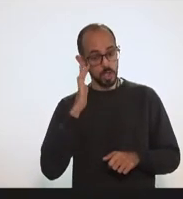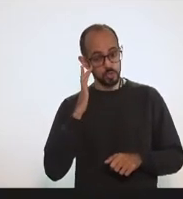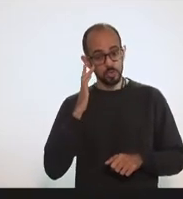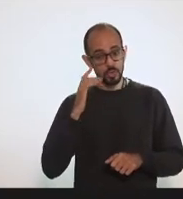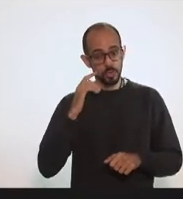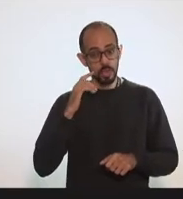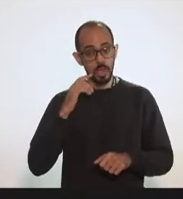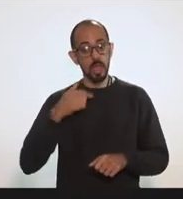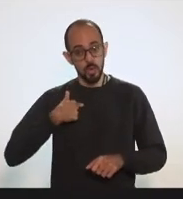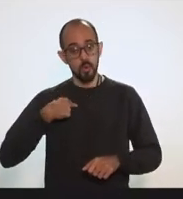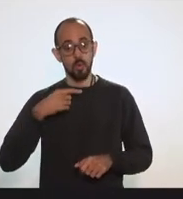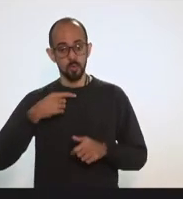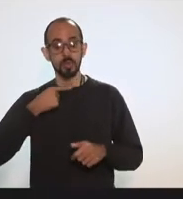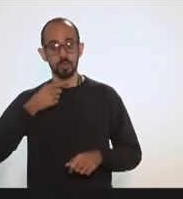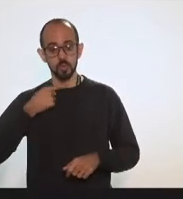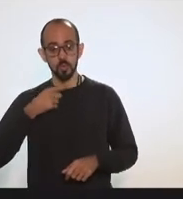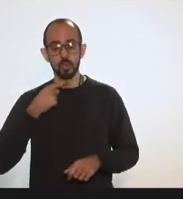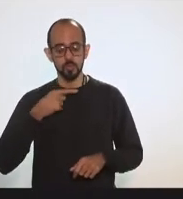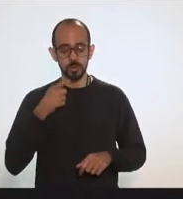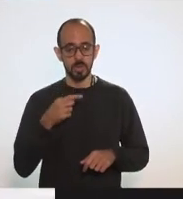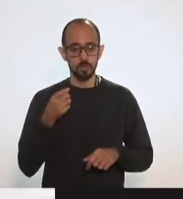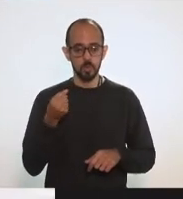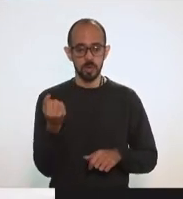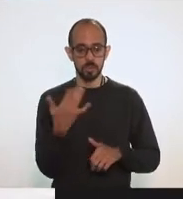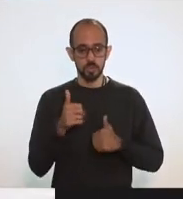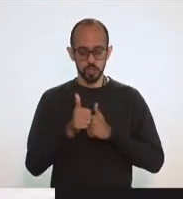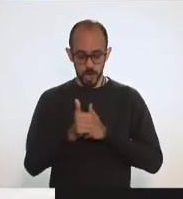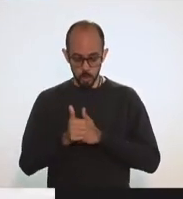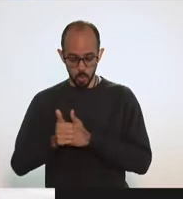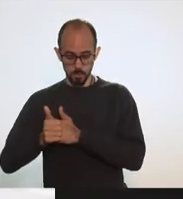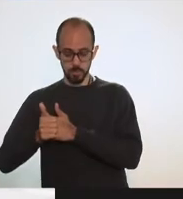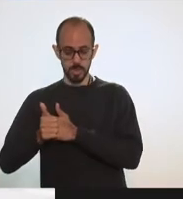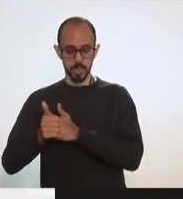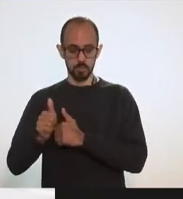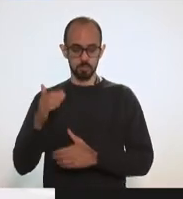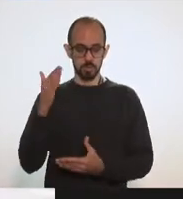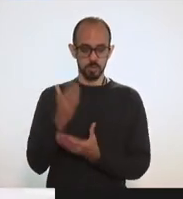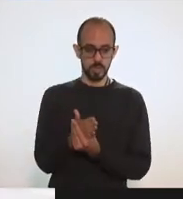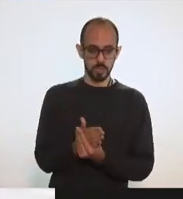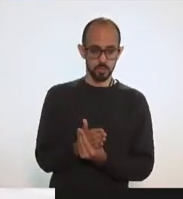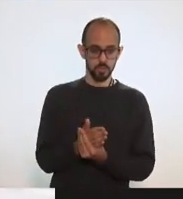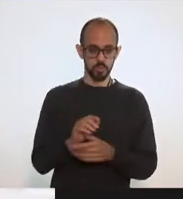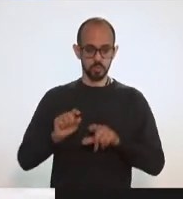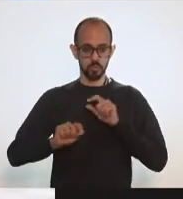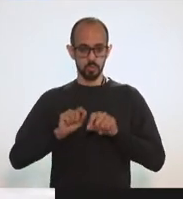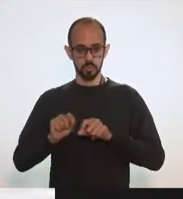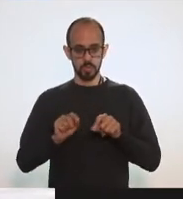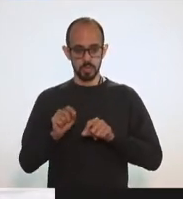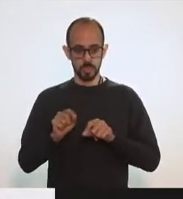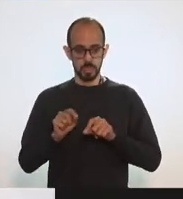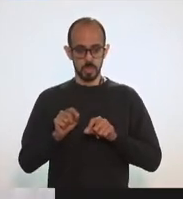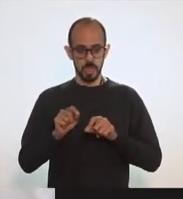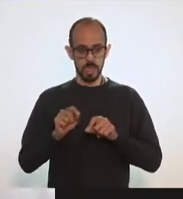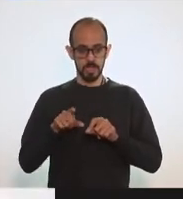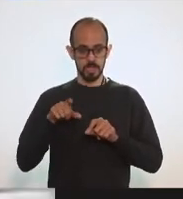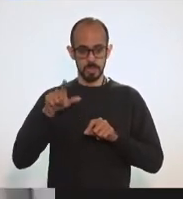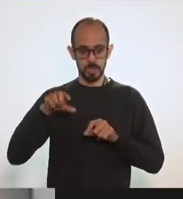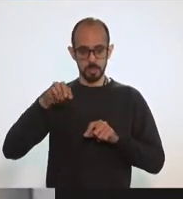gente, acompanhando todo o processo ali, aquele monitor, ele